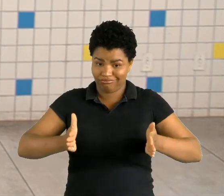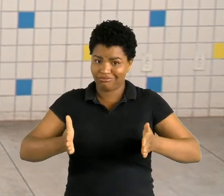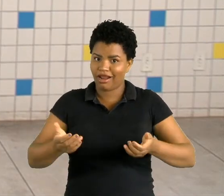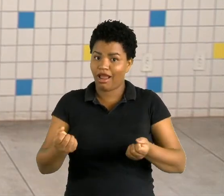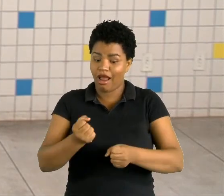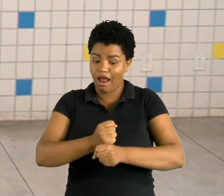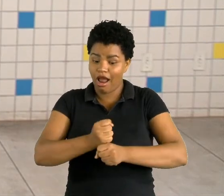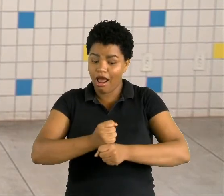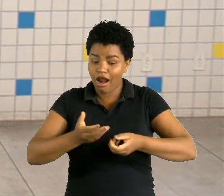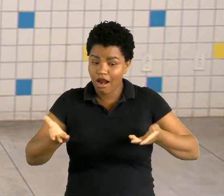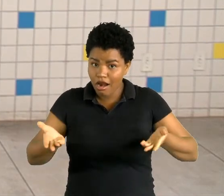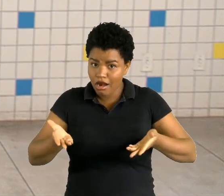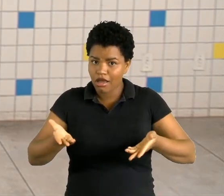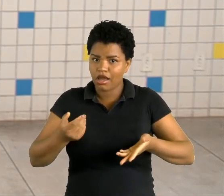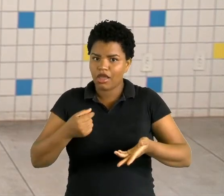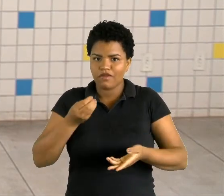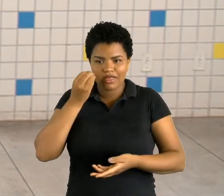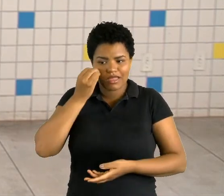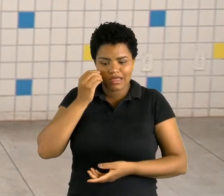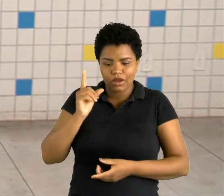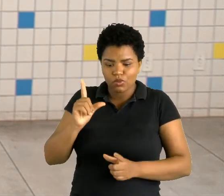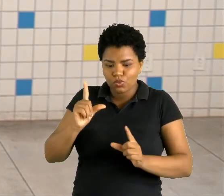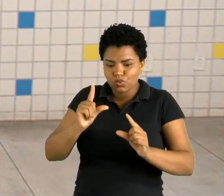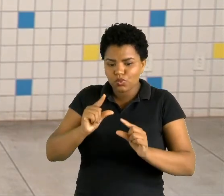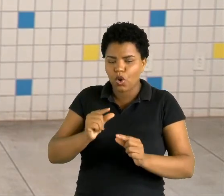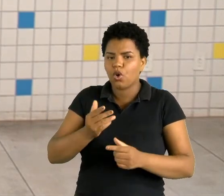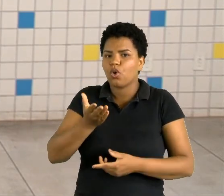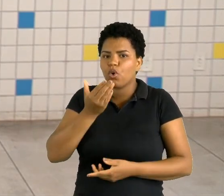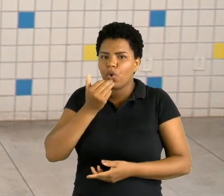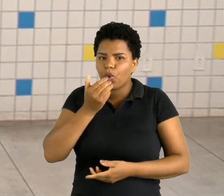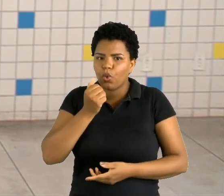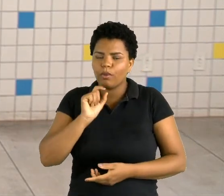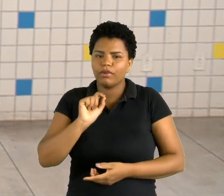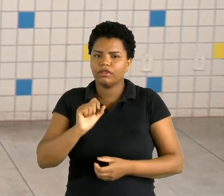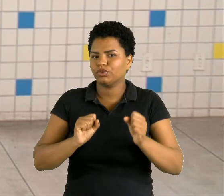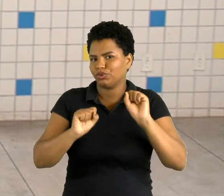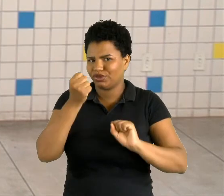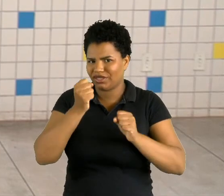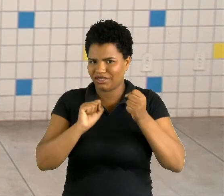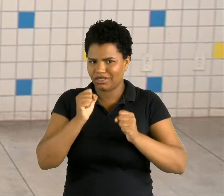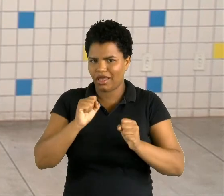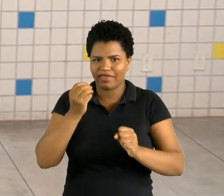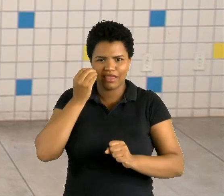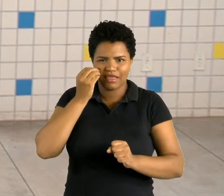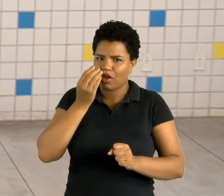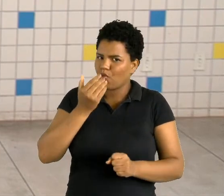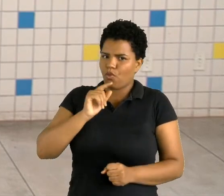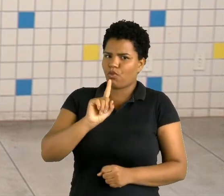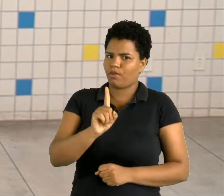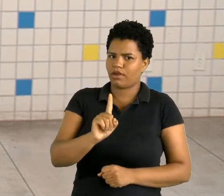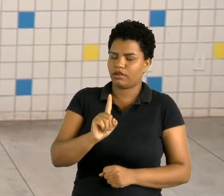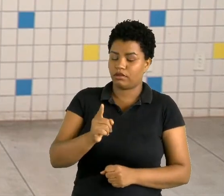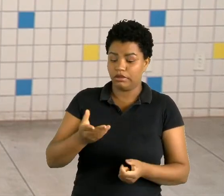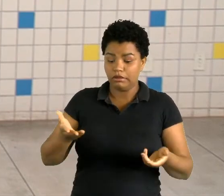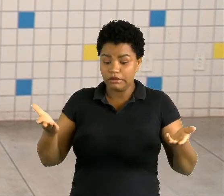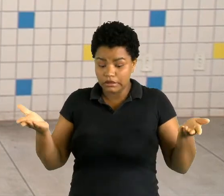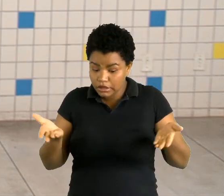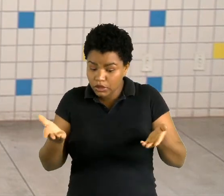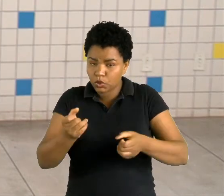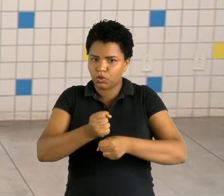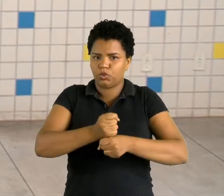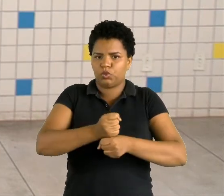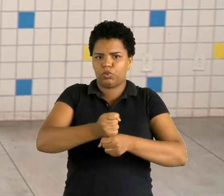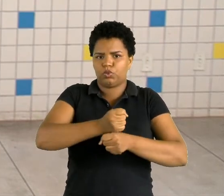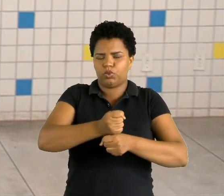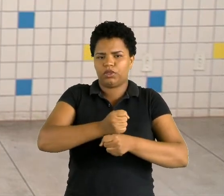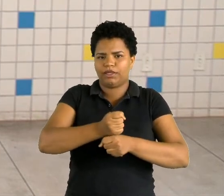vou consumir comidas processadas. Então este ano, né? No caso eu falo quando eu me refiro para vocês, quando